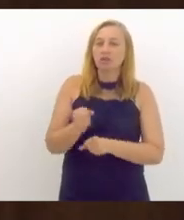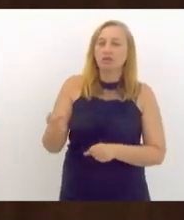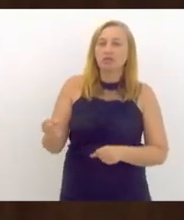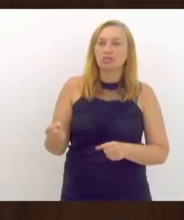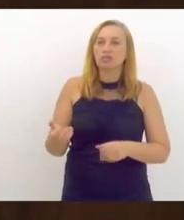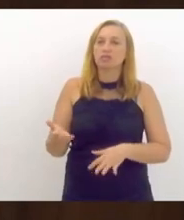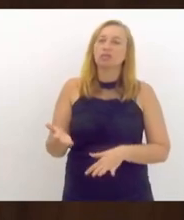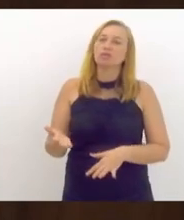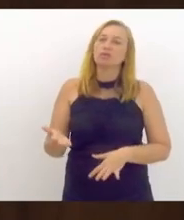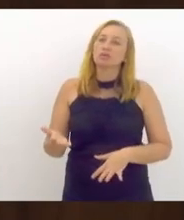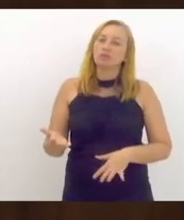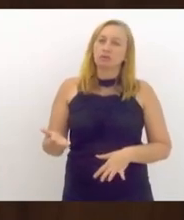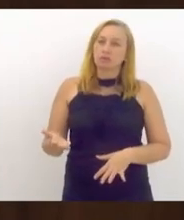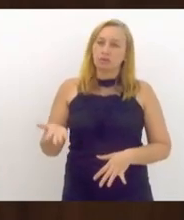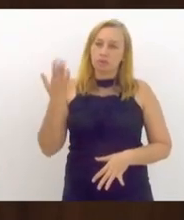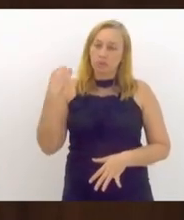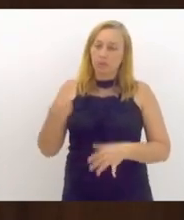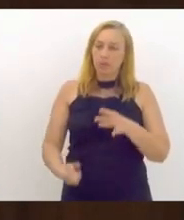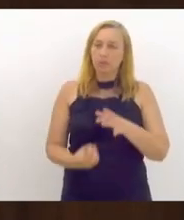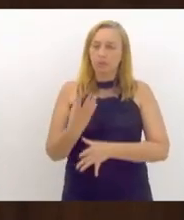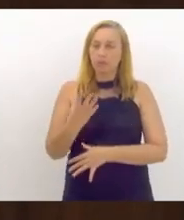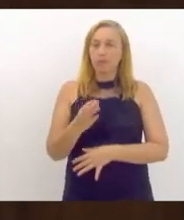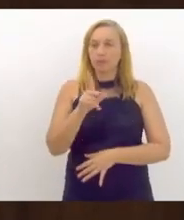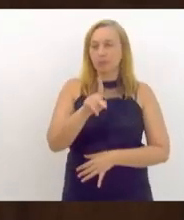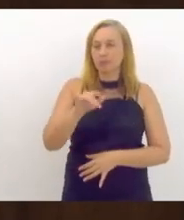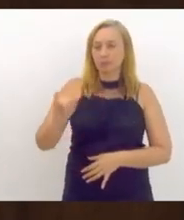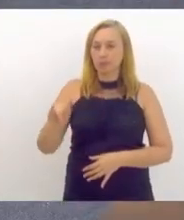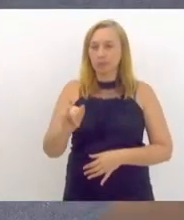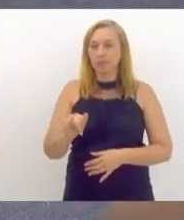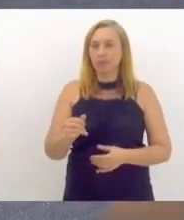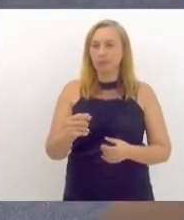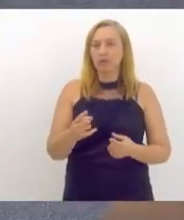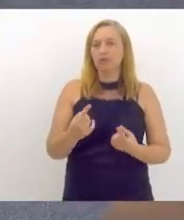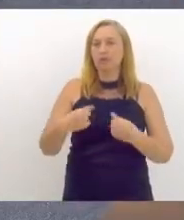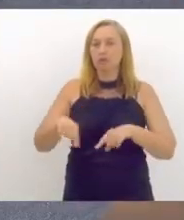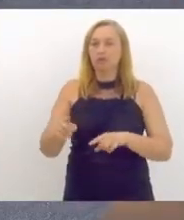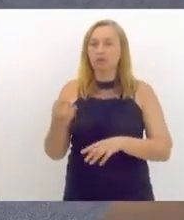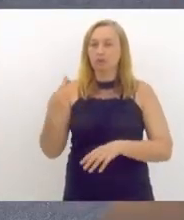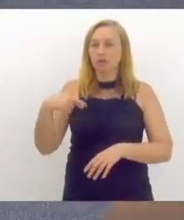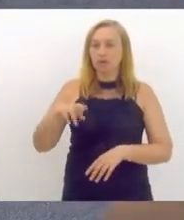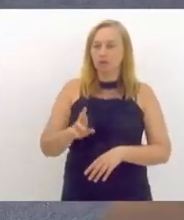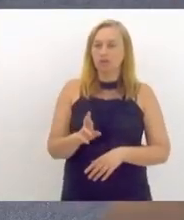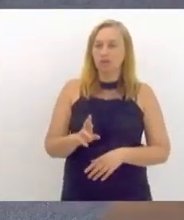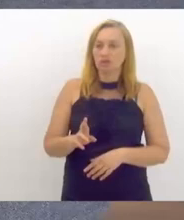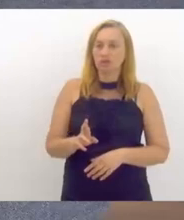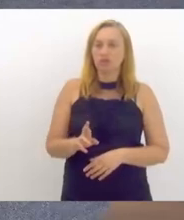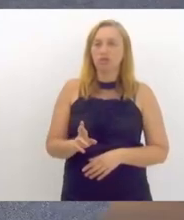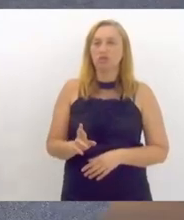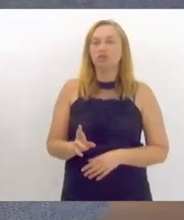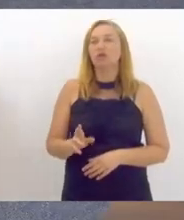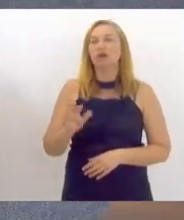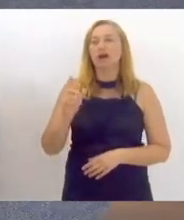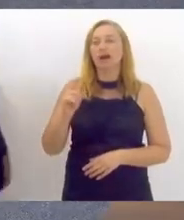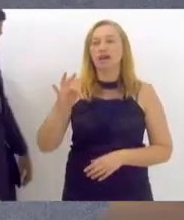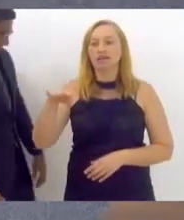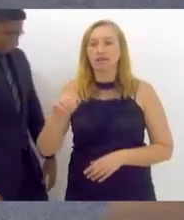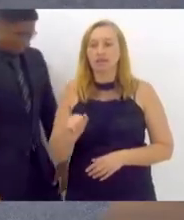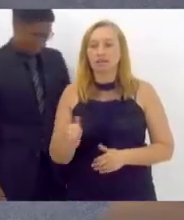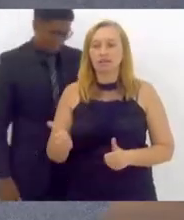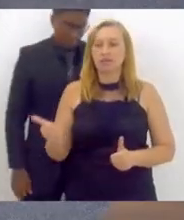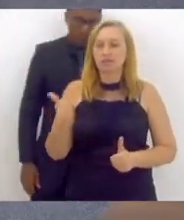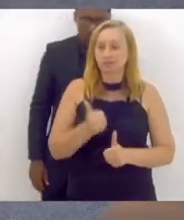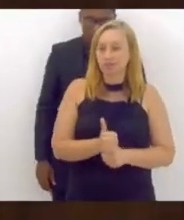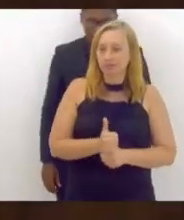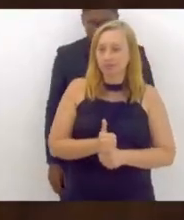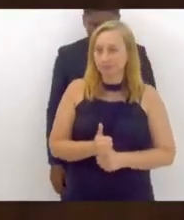intolerância religiosa. Deputada Tia Ju foi a vice-presidente, deputado Átila Nunes foi o